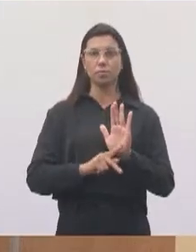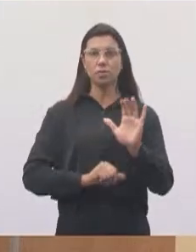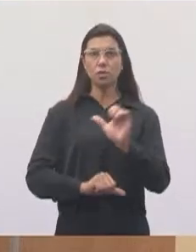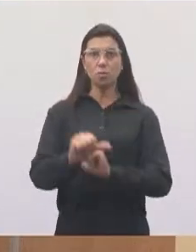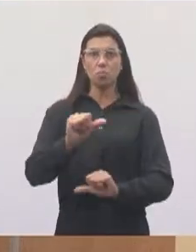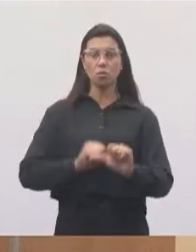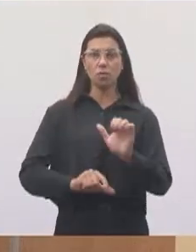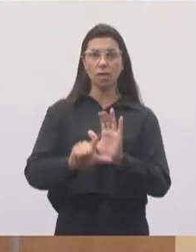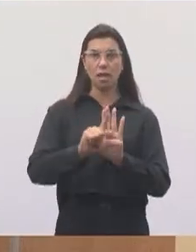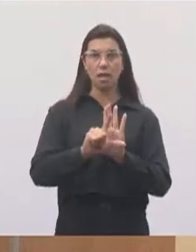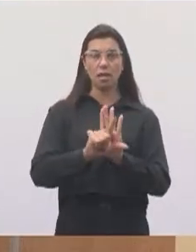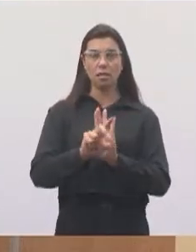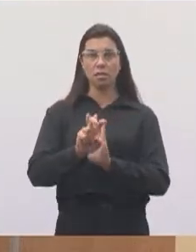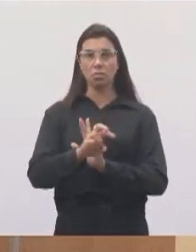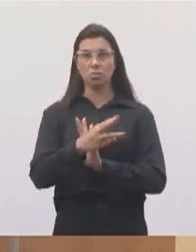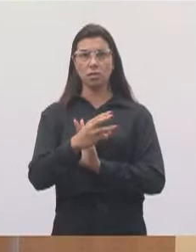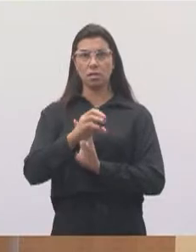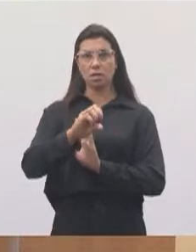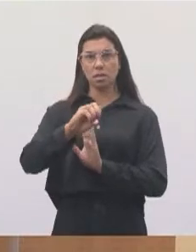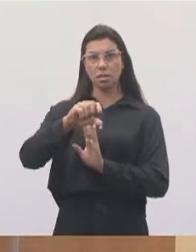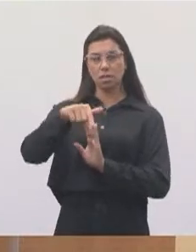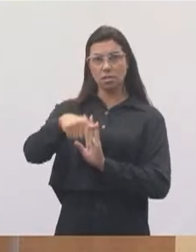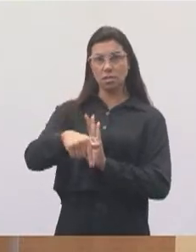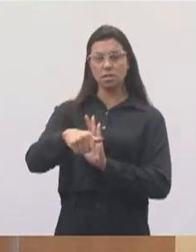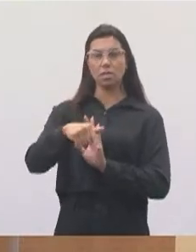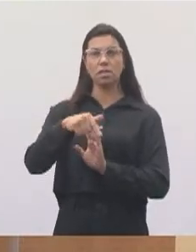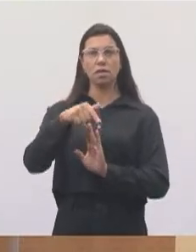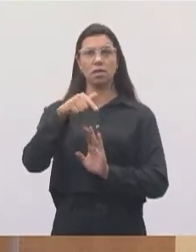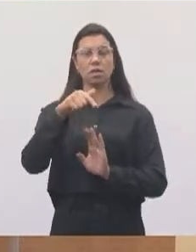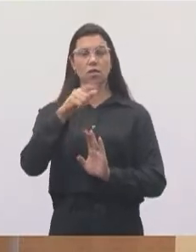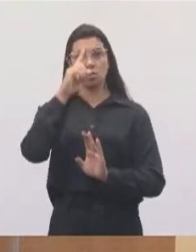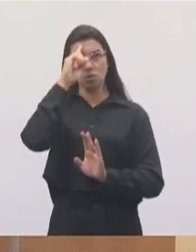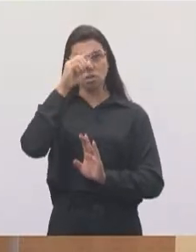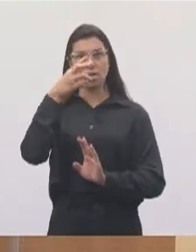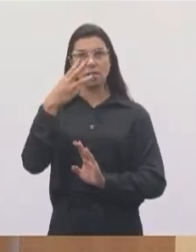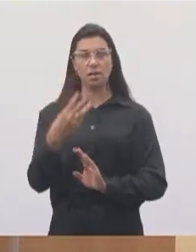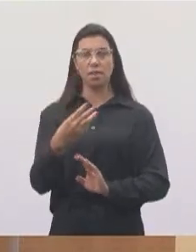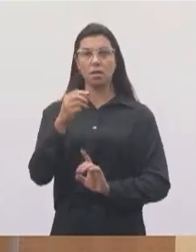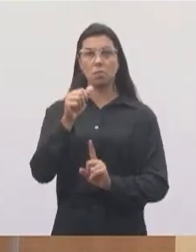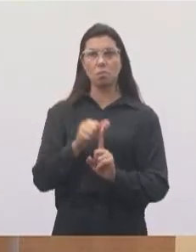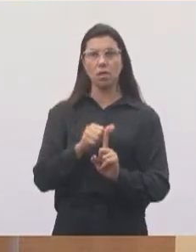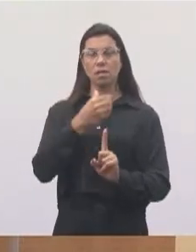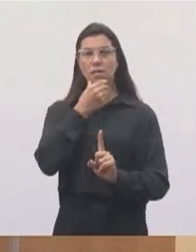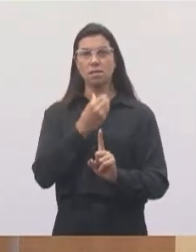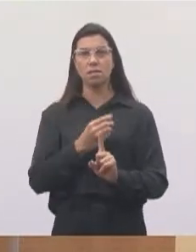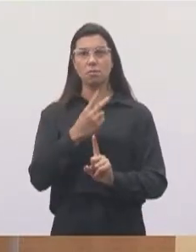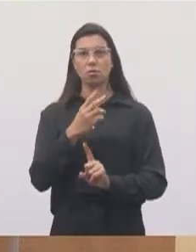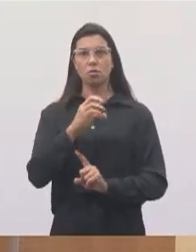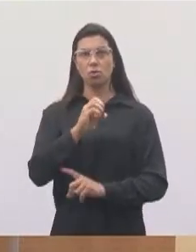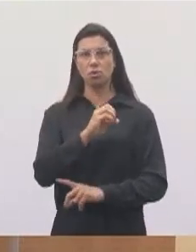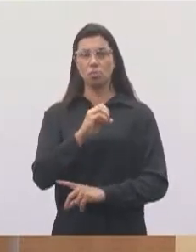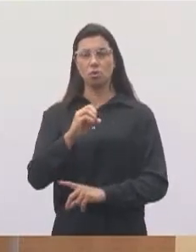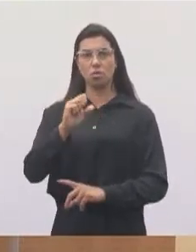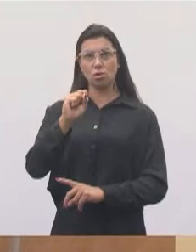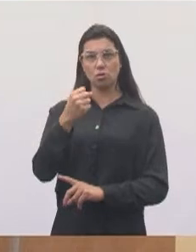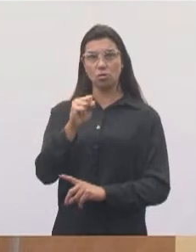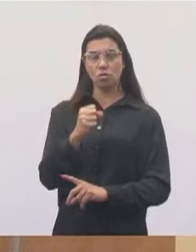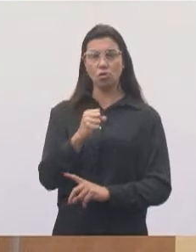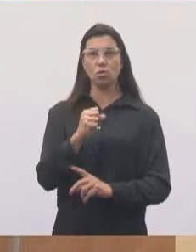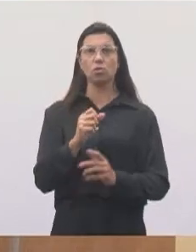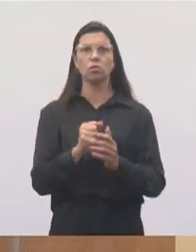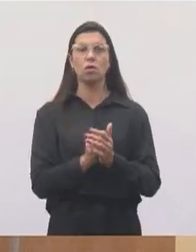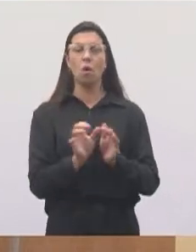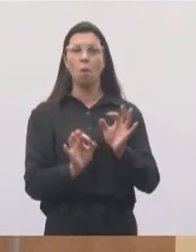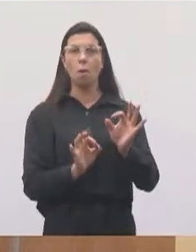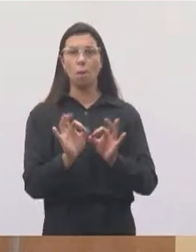altera a Lei número 5.307, de 3 de dezembro de 2008, que institui o plano de custeio do